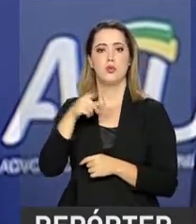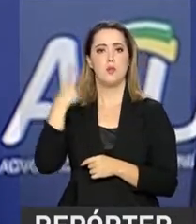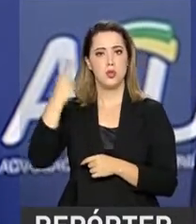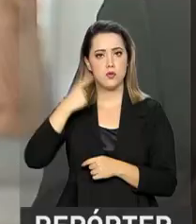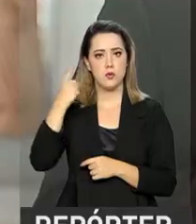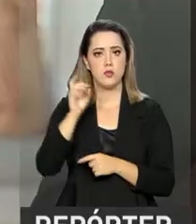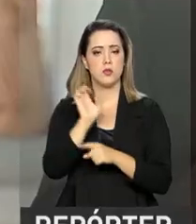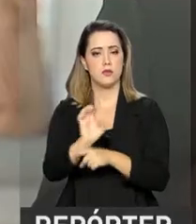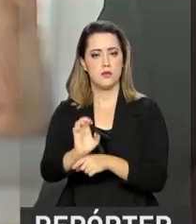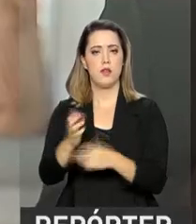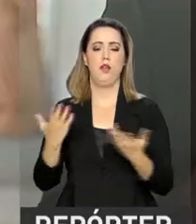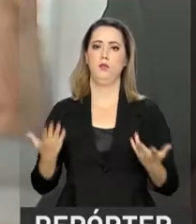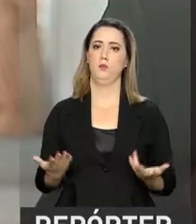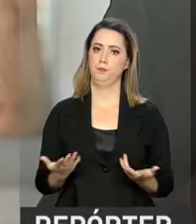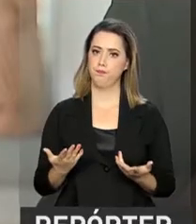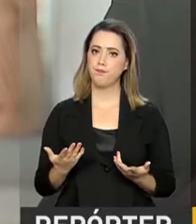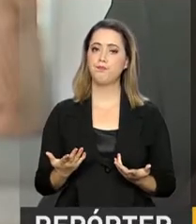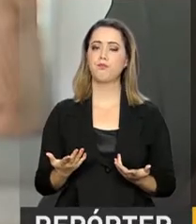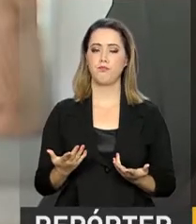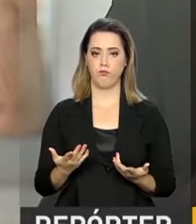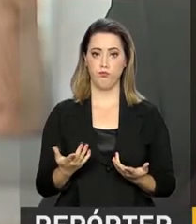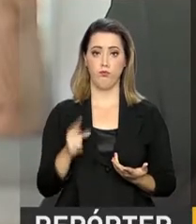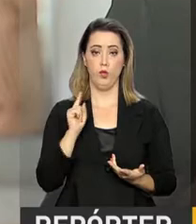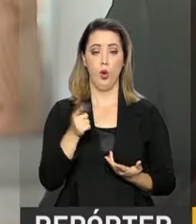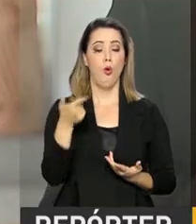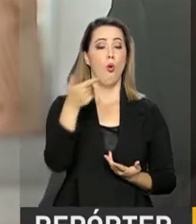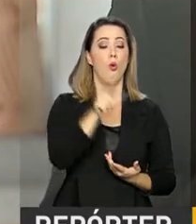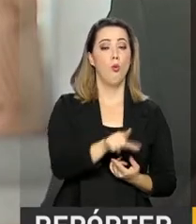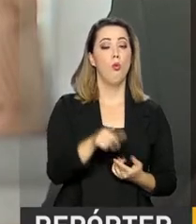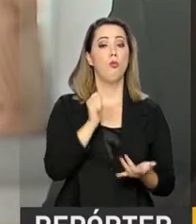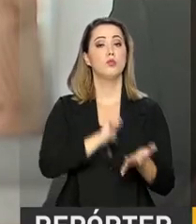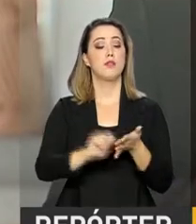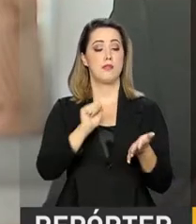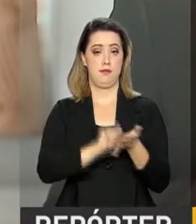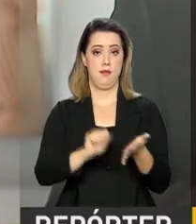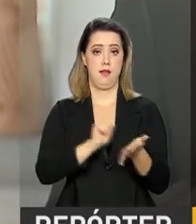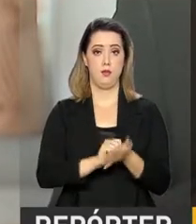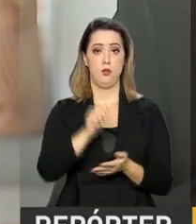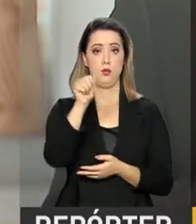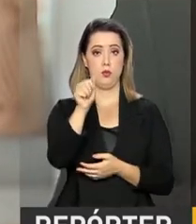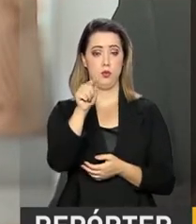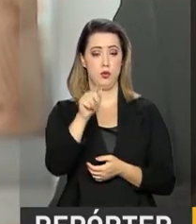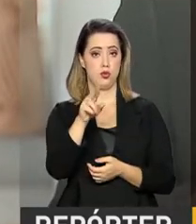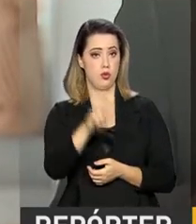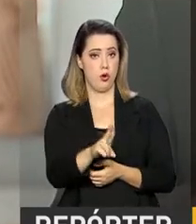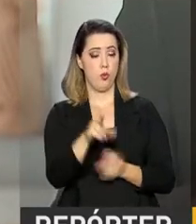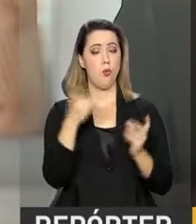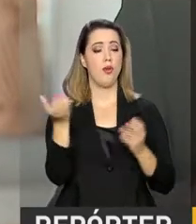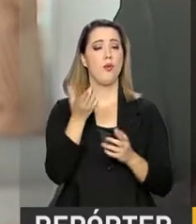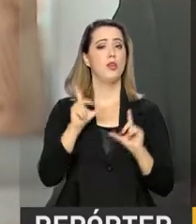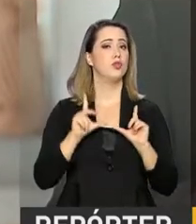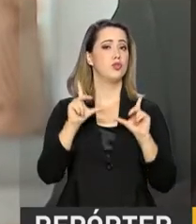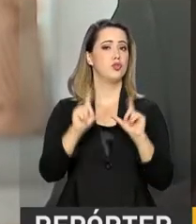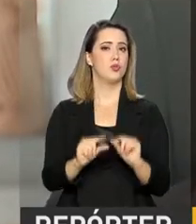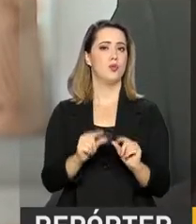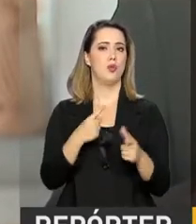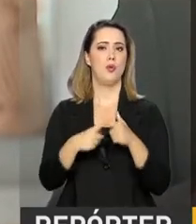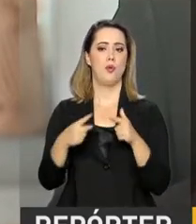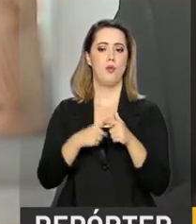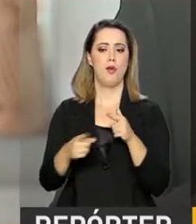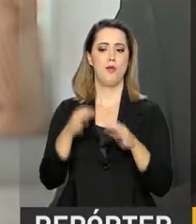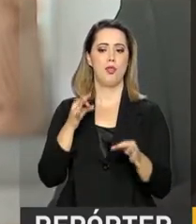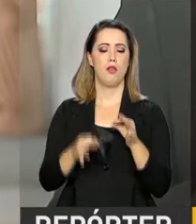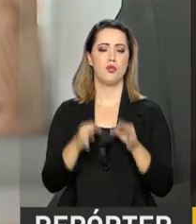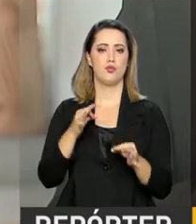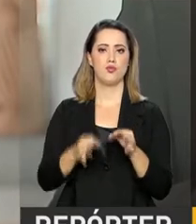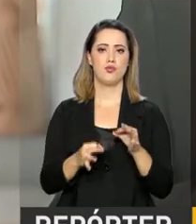do estado o outro termo assinado pela g 8 pelas procuradorias pretende diminuir conflitos judiciais entre a